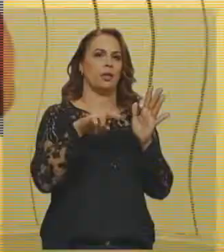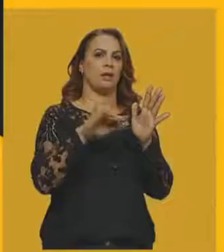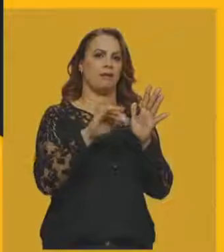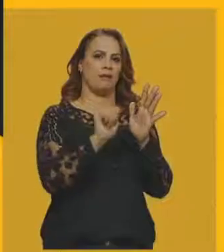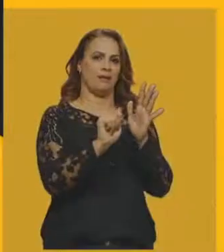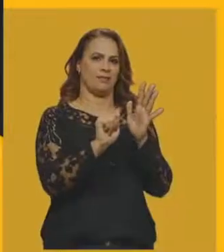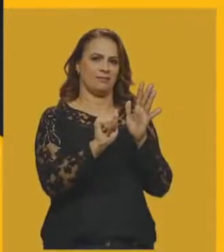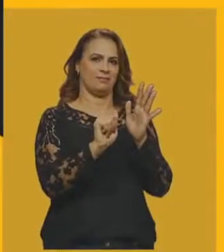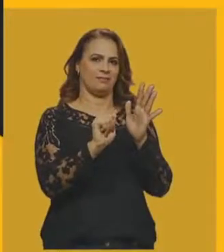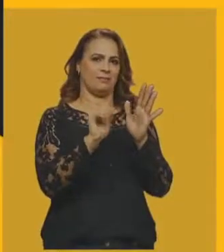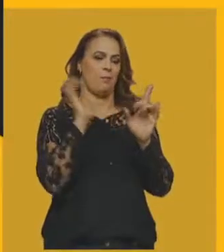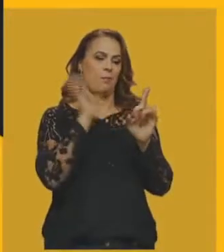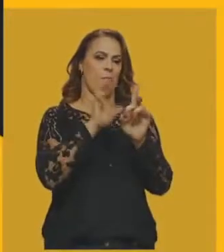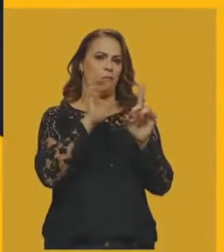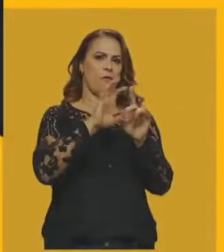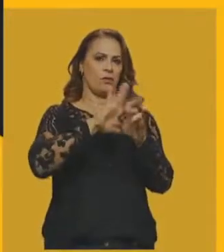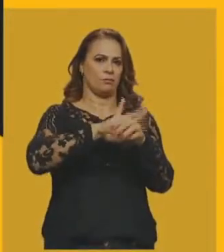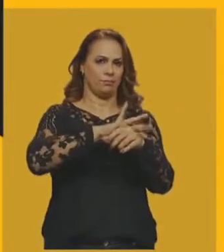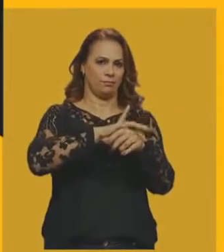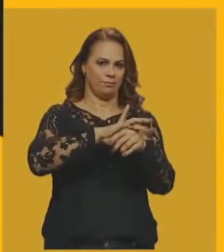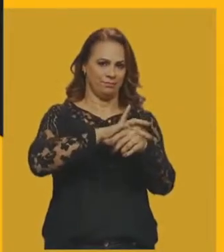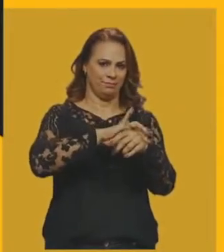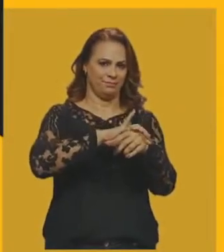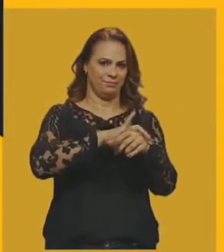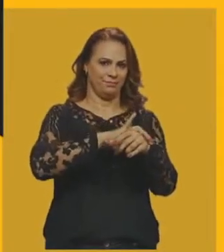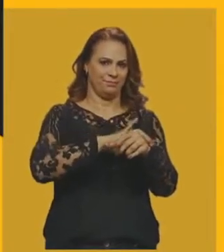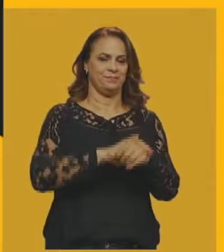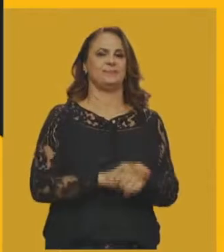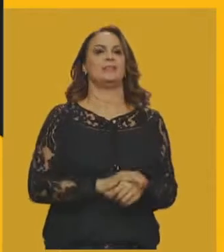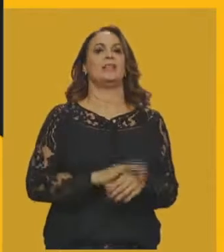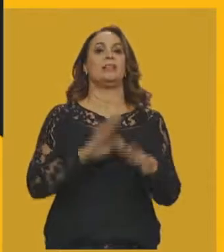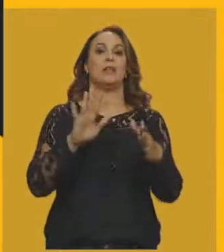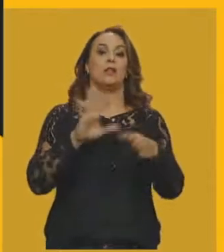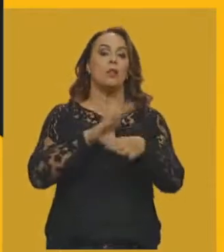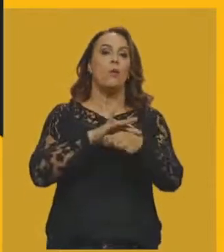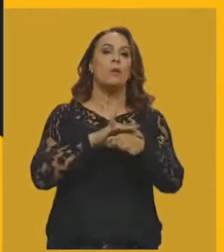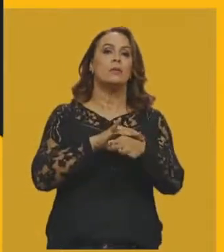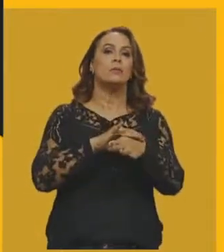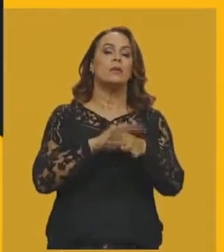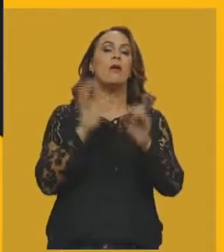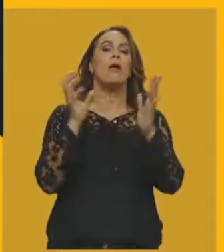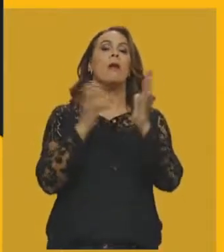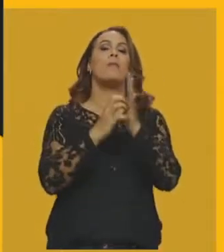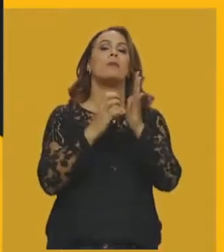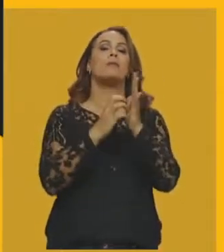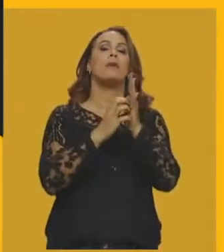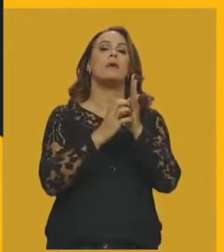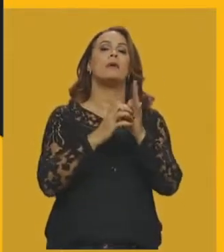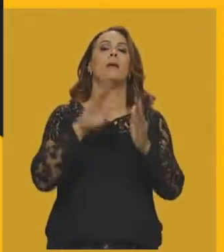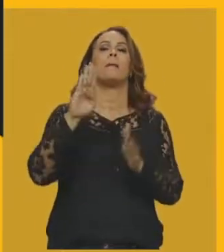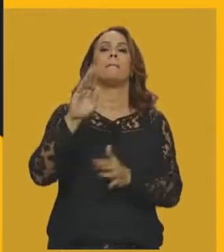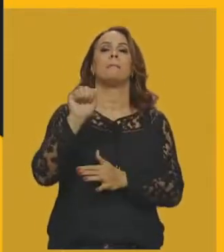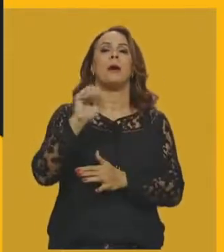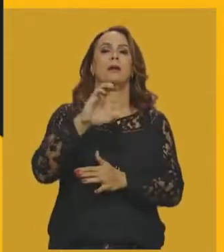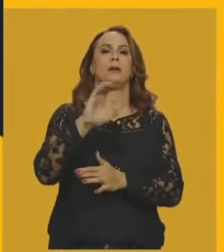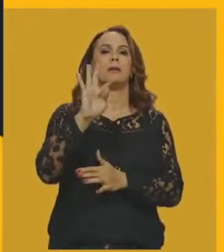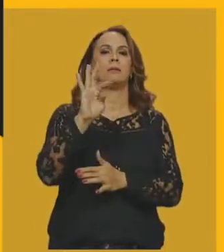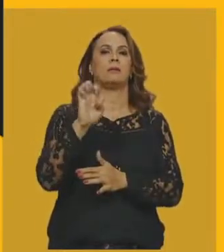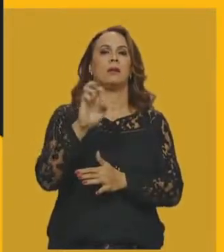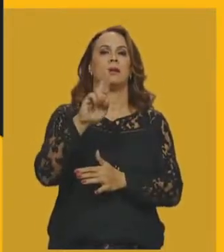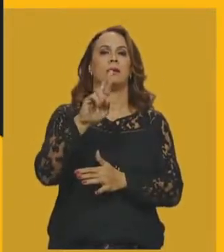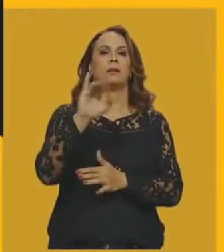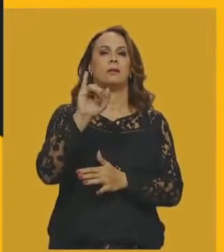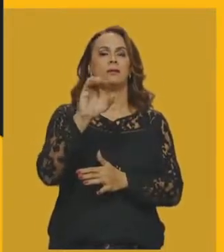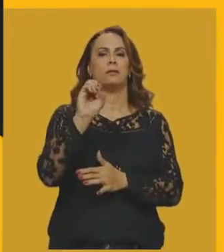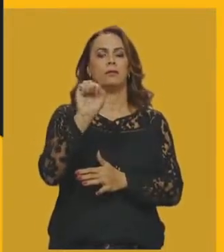Doenças causadas por bactérias nós vamos chamar de bacterioses. As bacterioses são as doenças